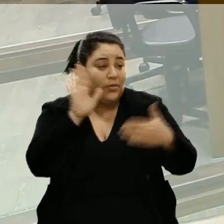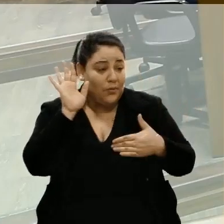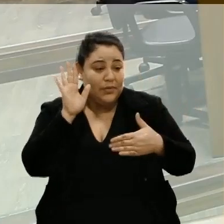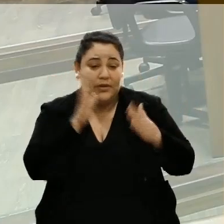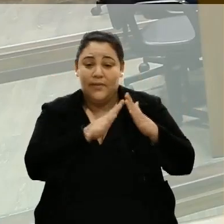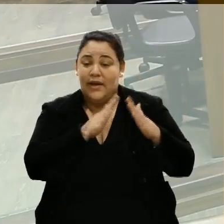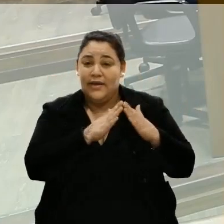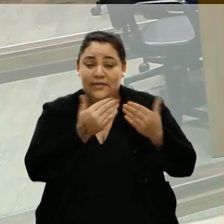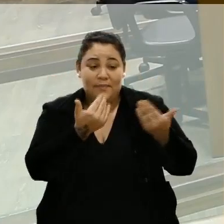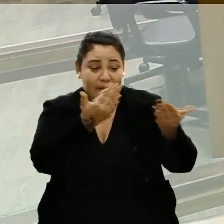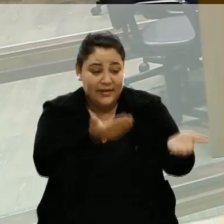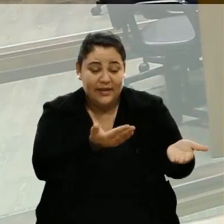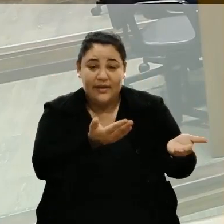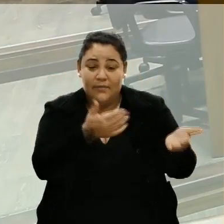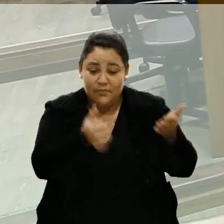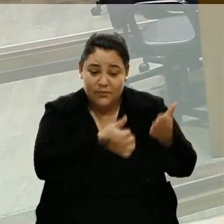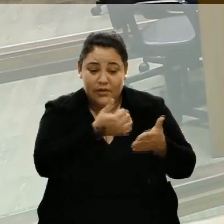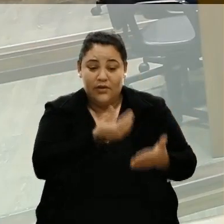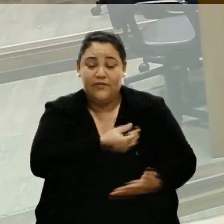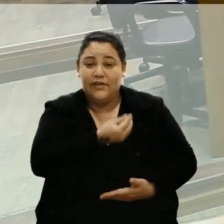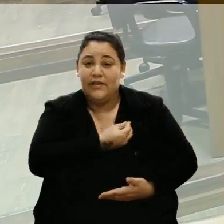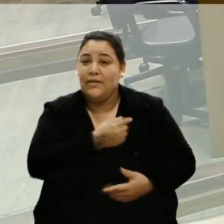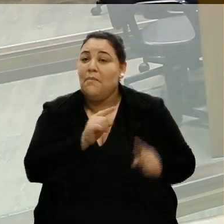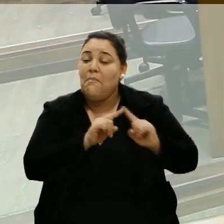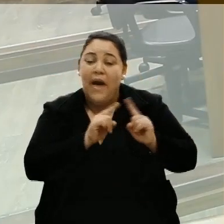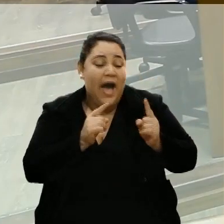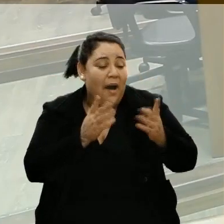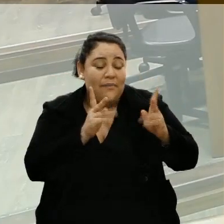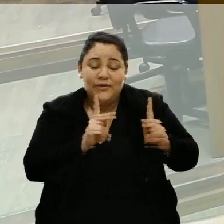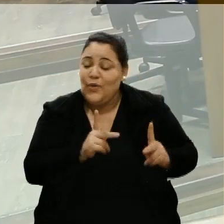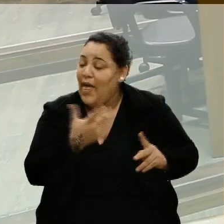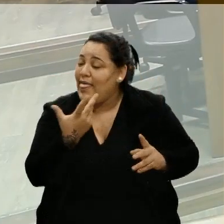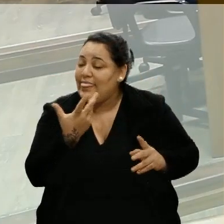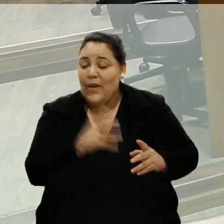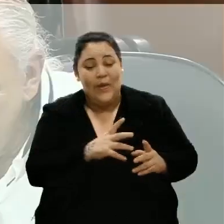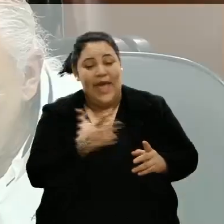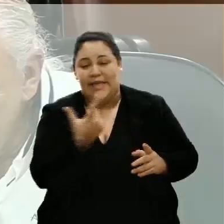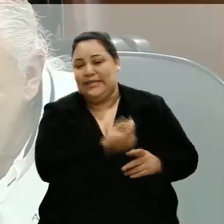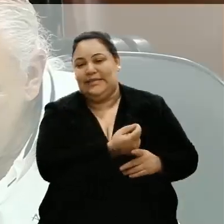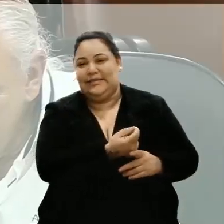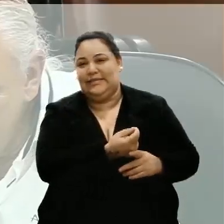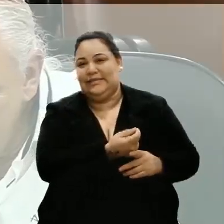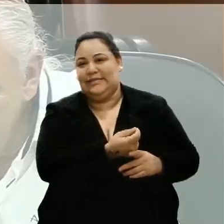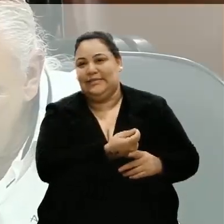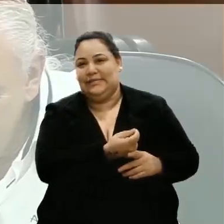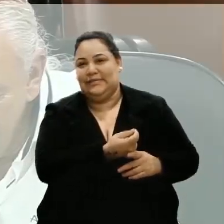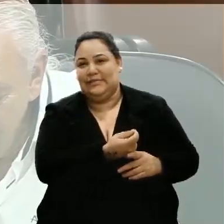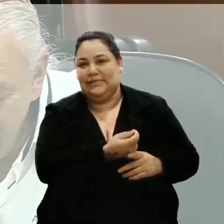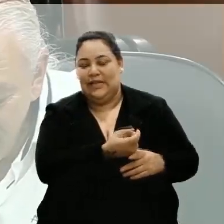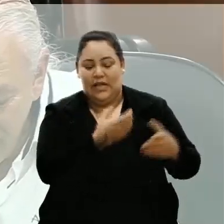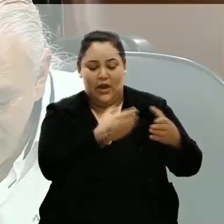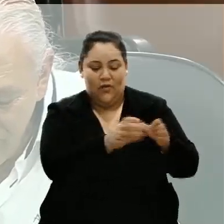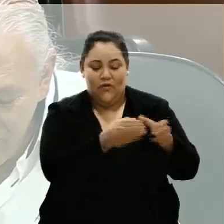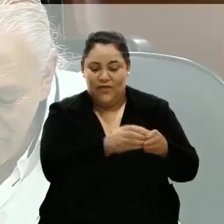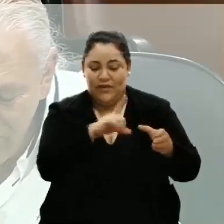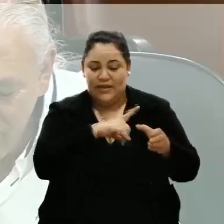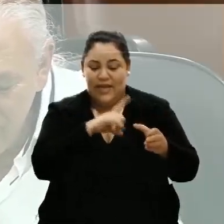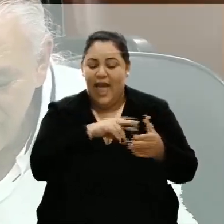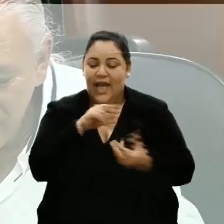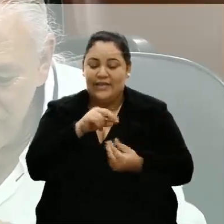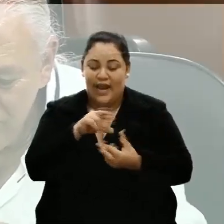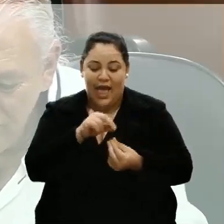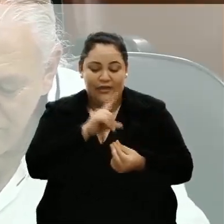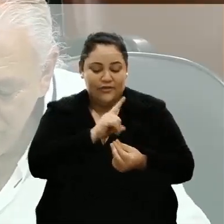dar dignidade para aquelas pessoas. Mas elas não querem sair dali, porque ali é o meio que elas vivem. Ali tem a reciclagem, ali